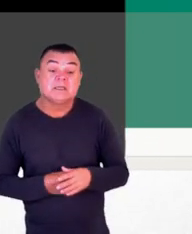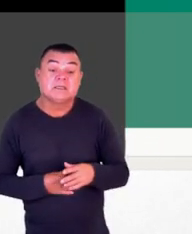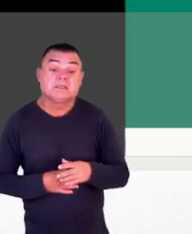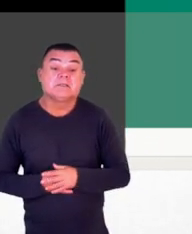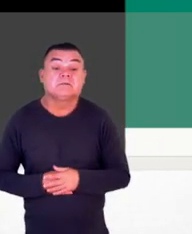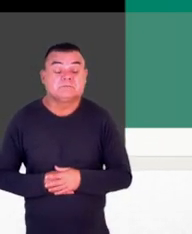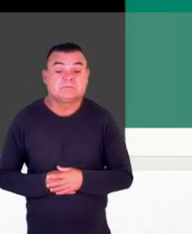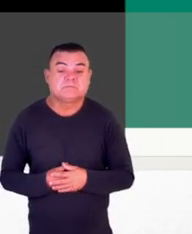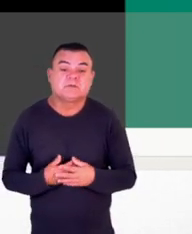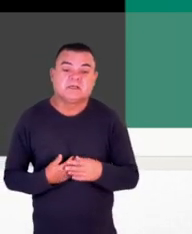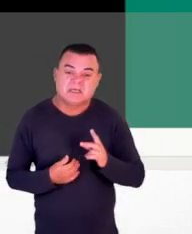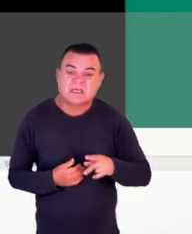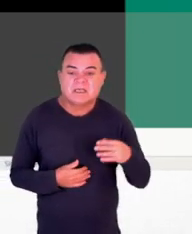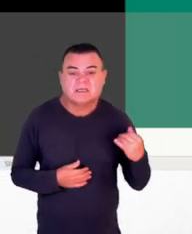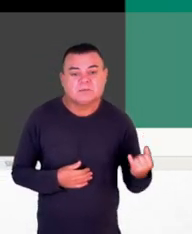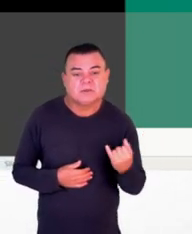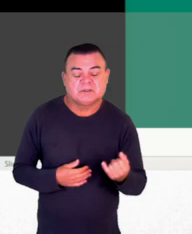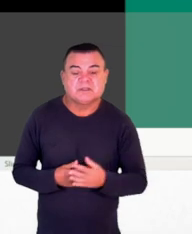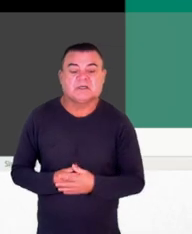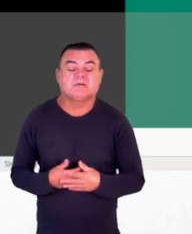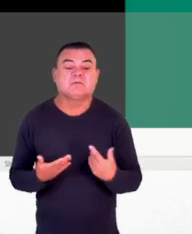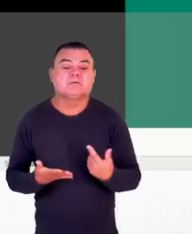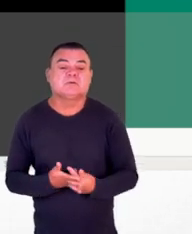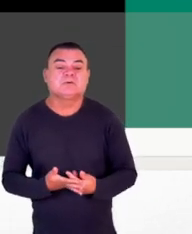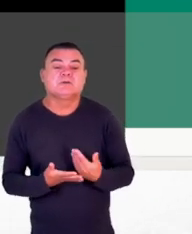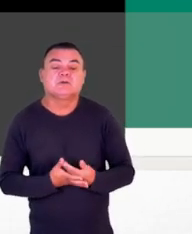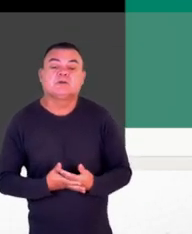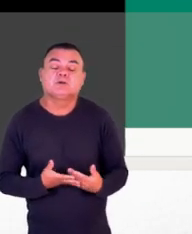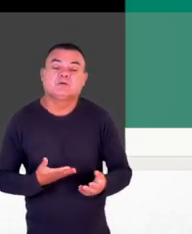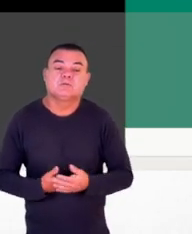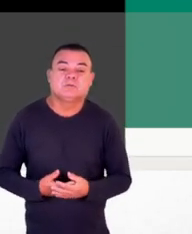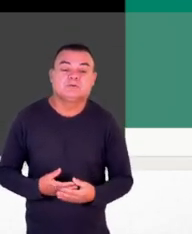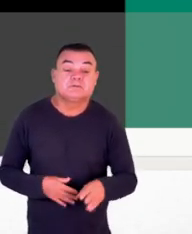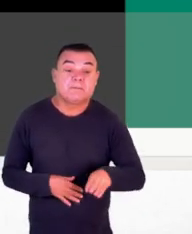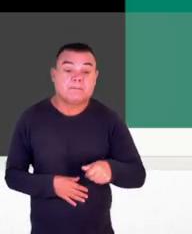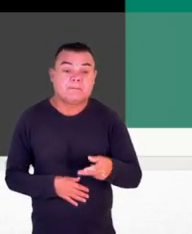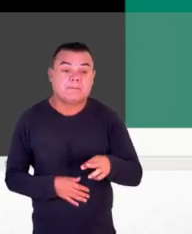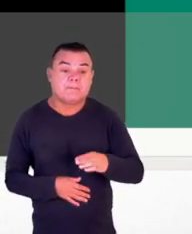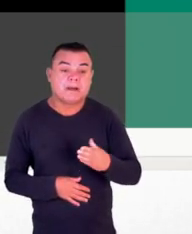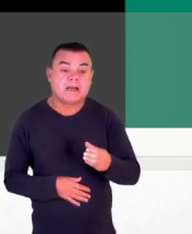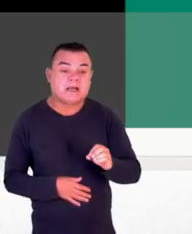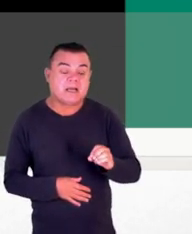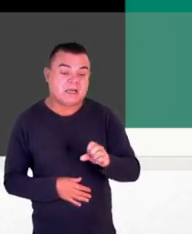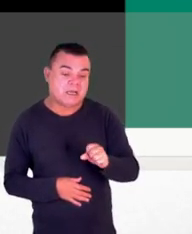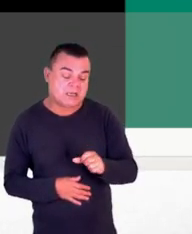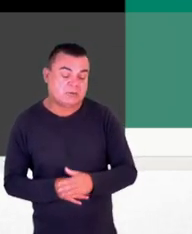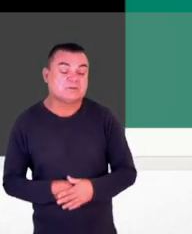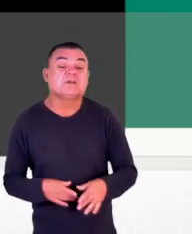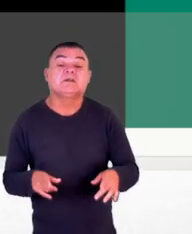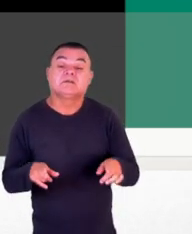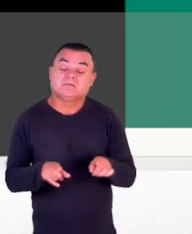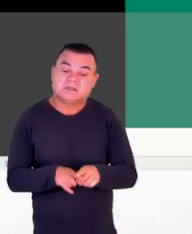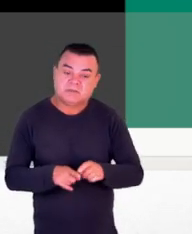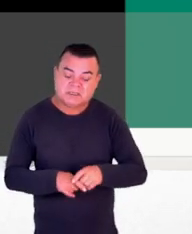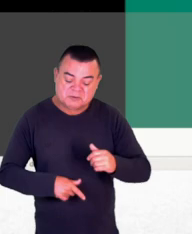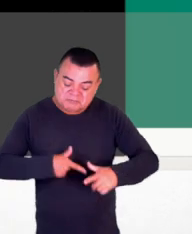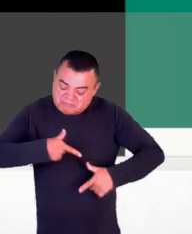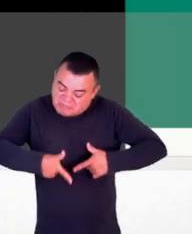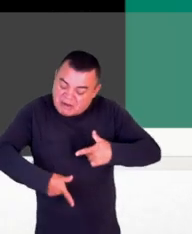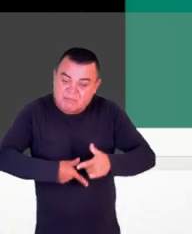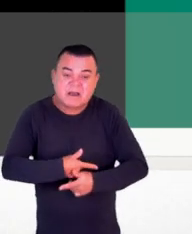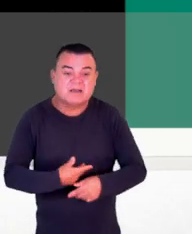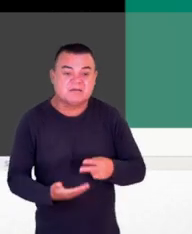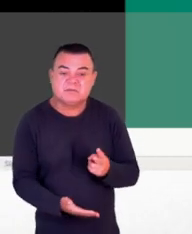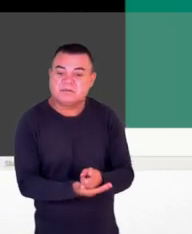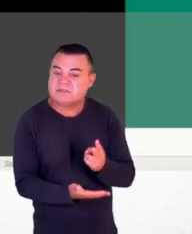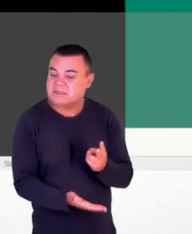paraa construção dos Marcos conceituais eh dos Marcos legais mas também para esse trabalho permanente né de exigibilidade do